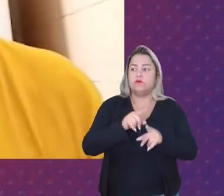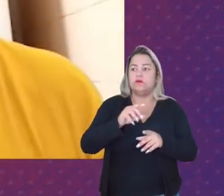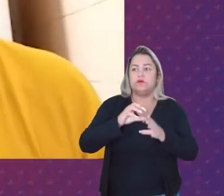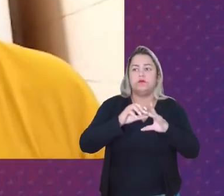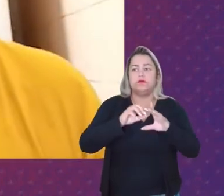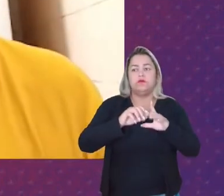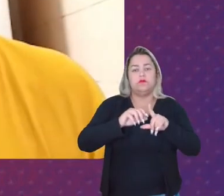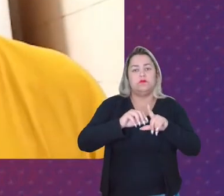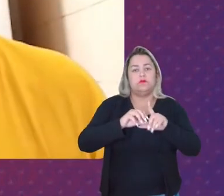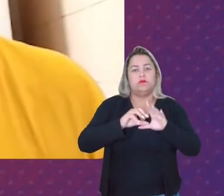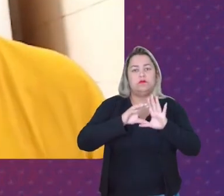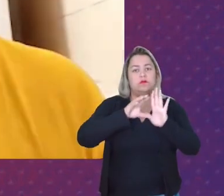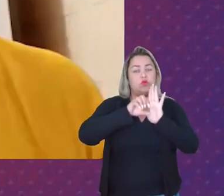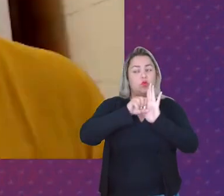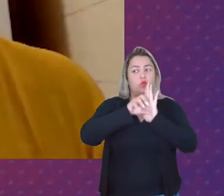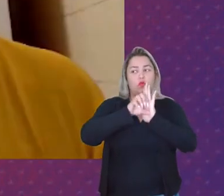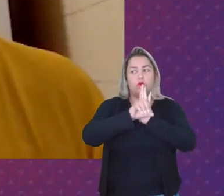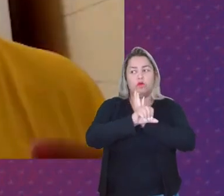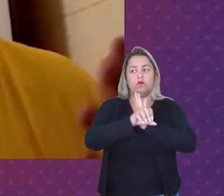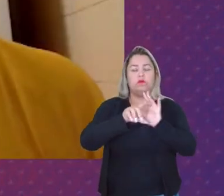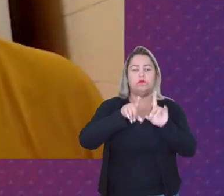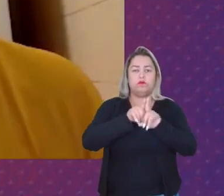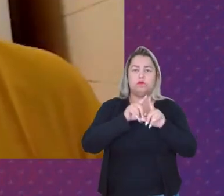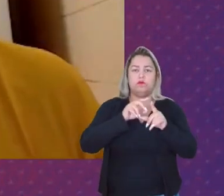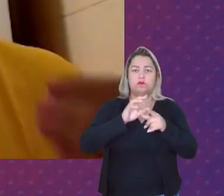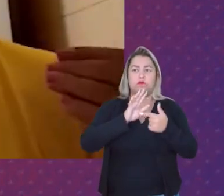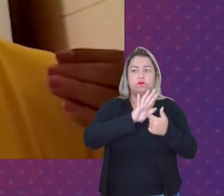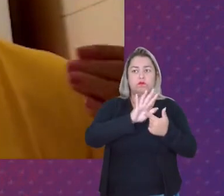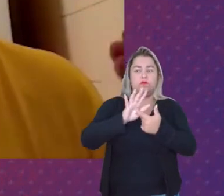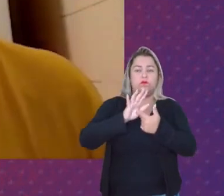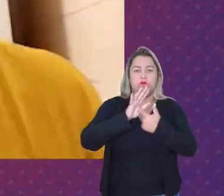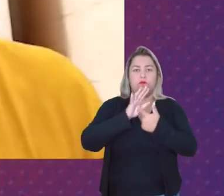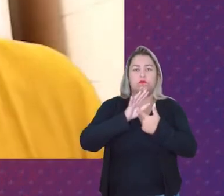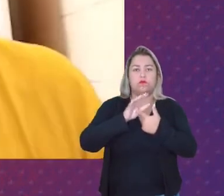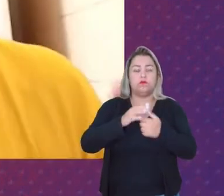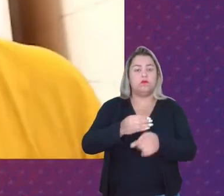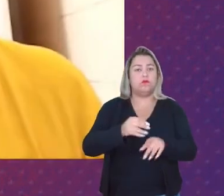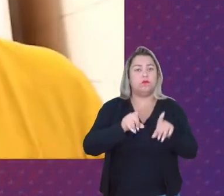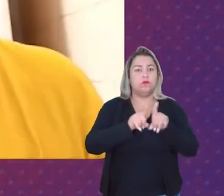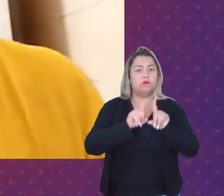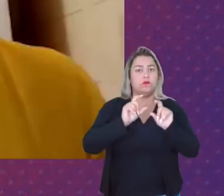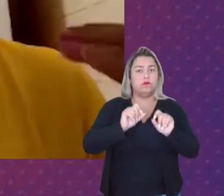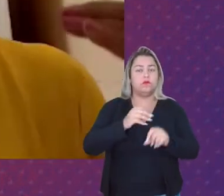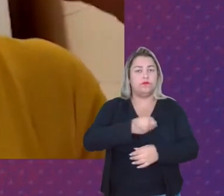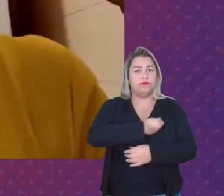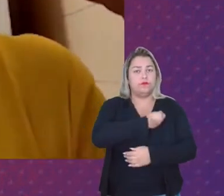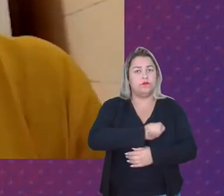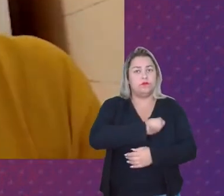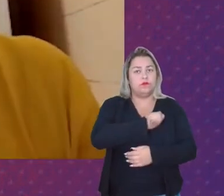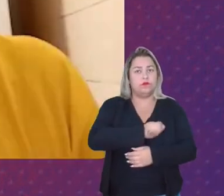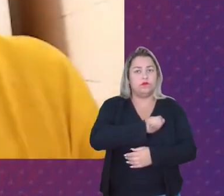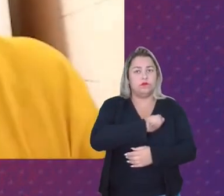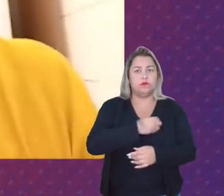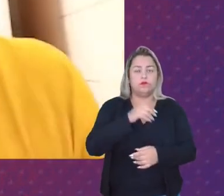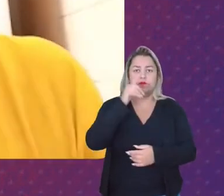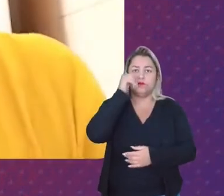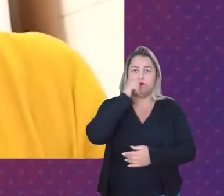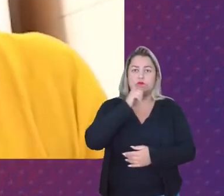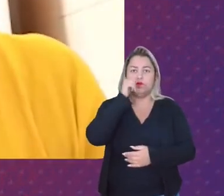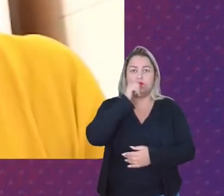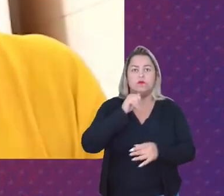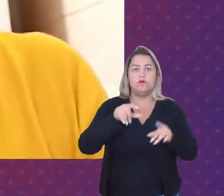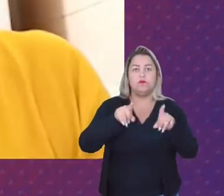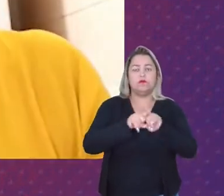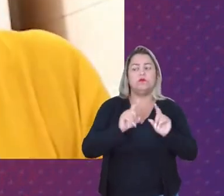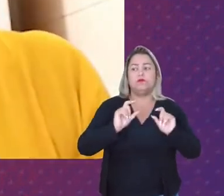né, um desafio social, que seria a apresentação de projetos que pudessem impactar na vida de mulheres, né?